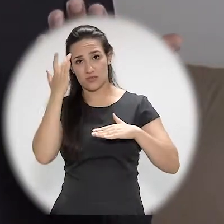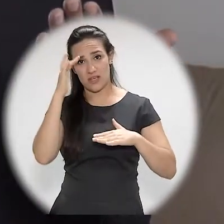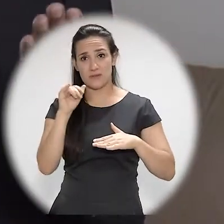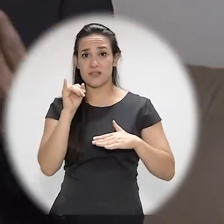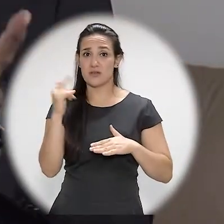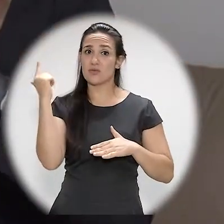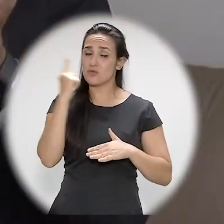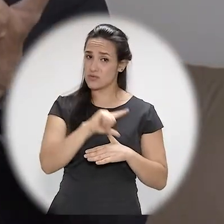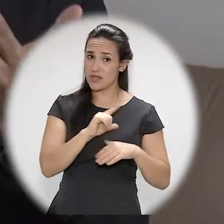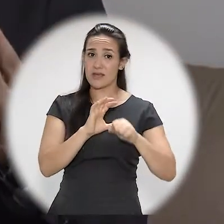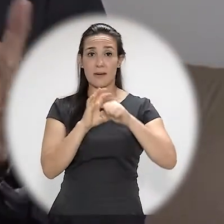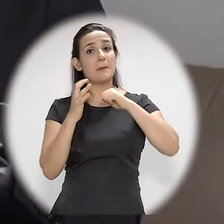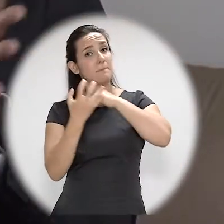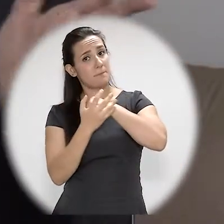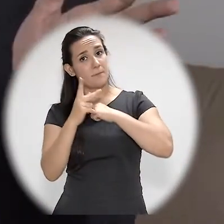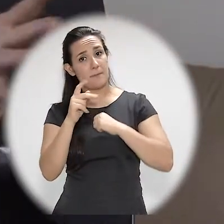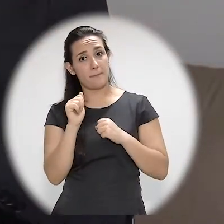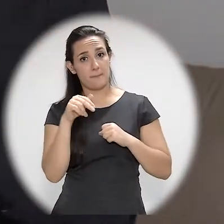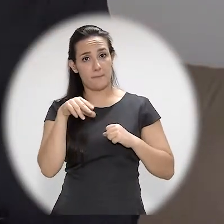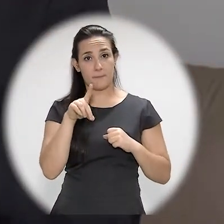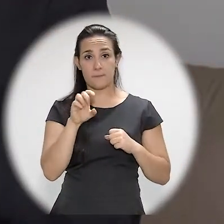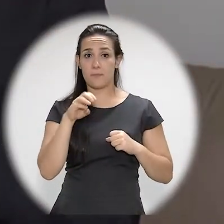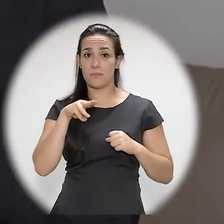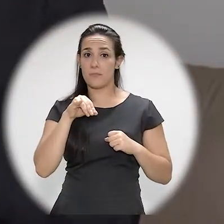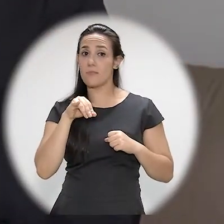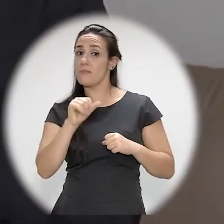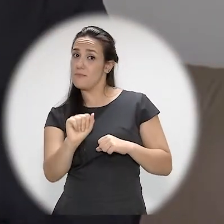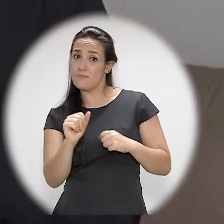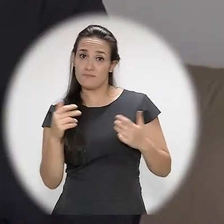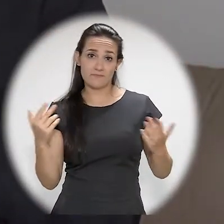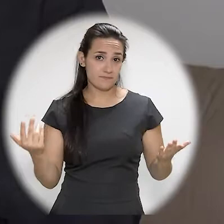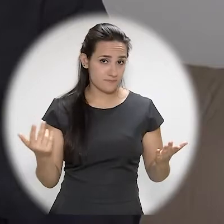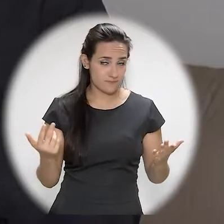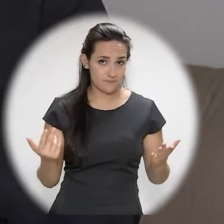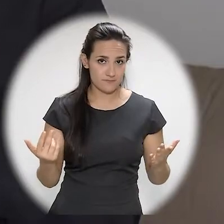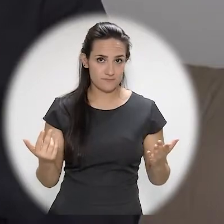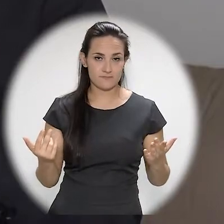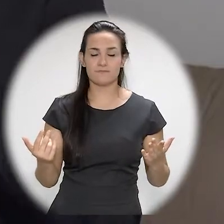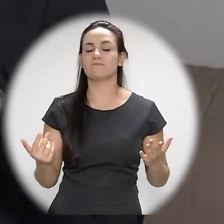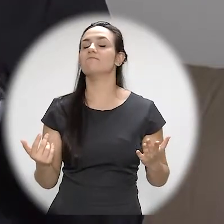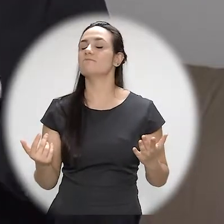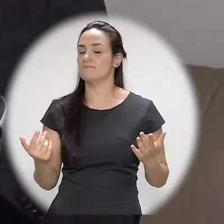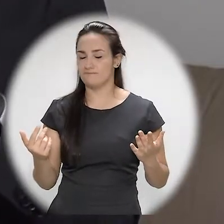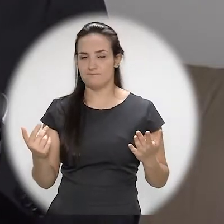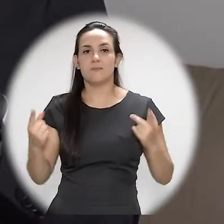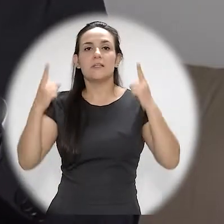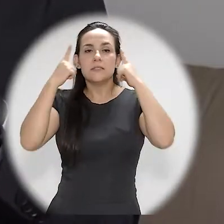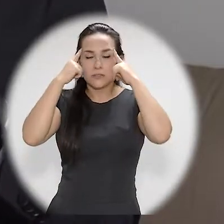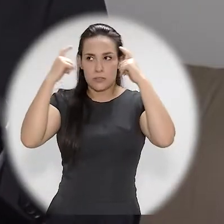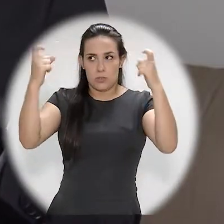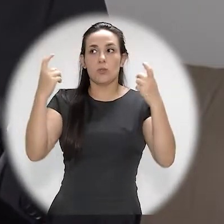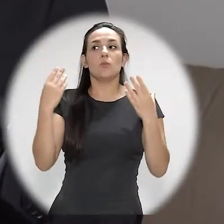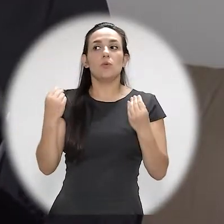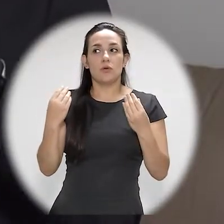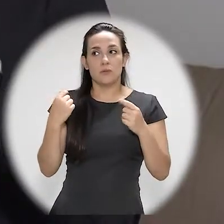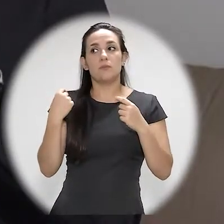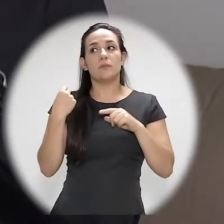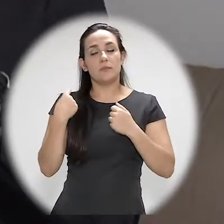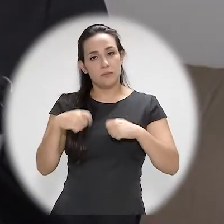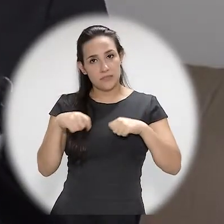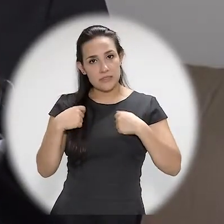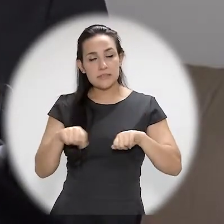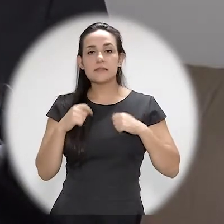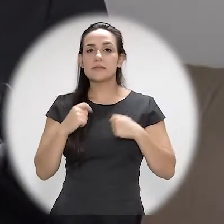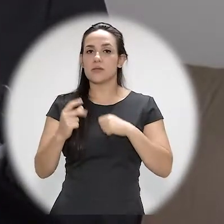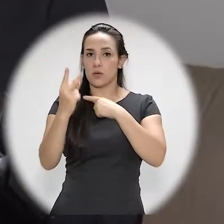vai resistir ao período de pandemia ou não. Então, assim, o nível de tensão é muito alto. Investir